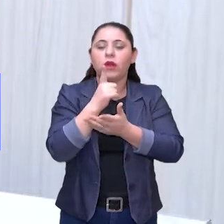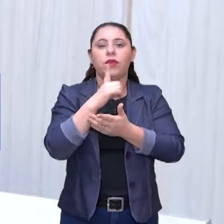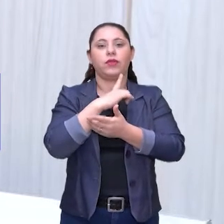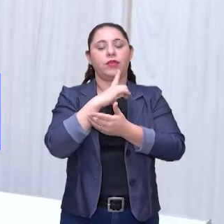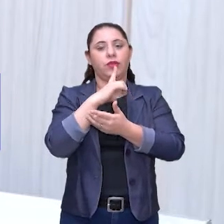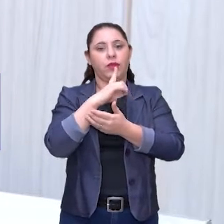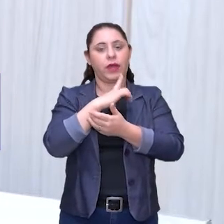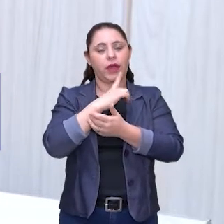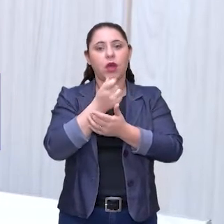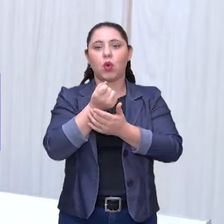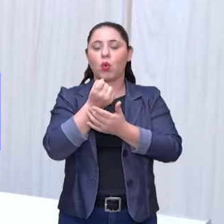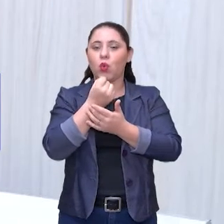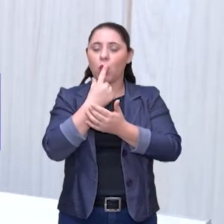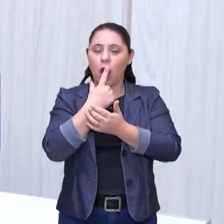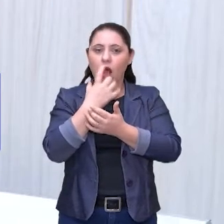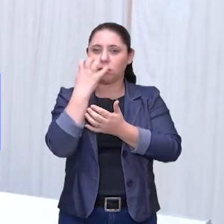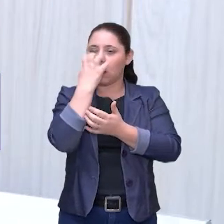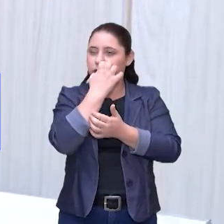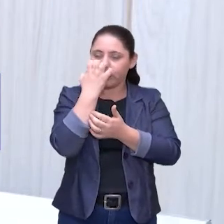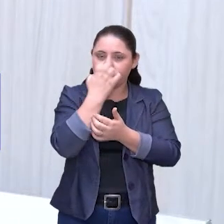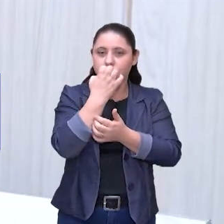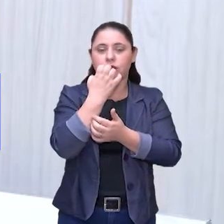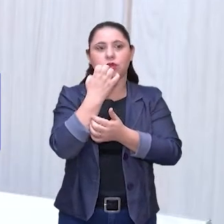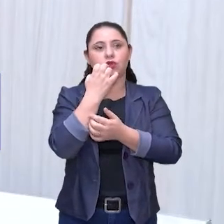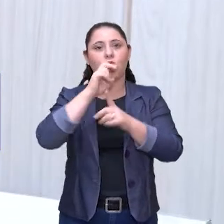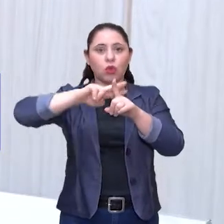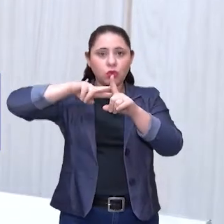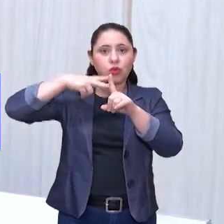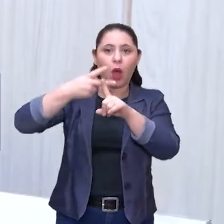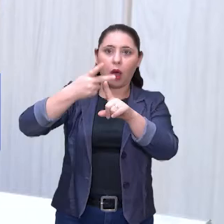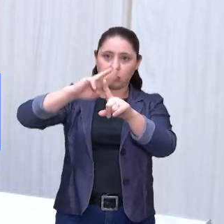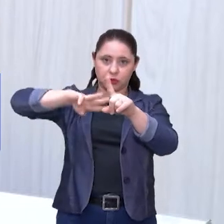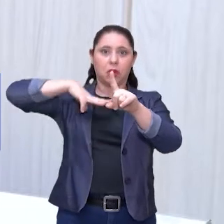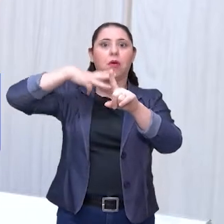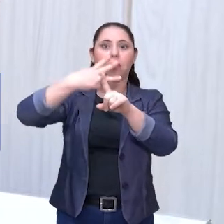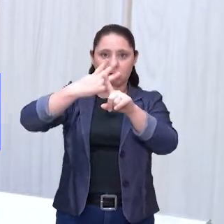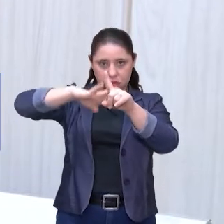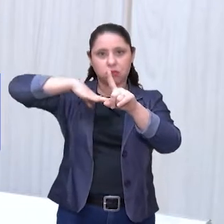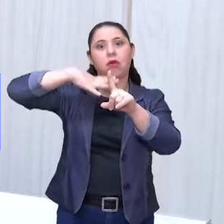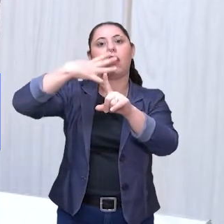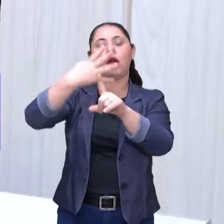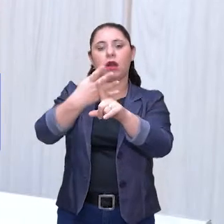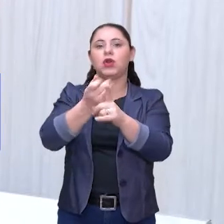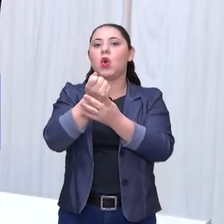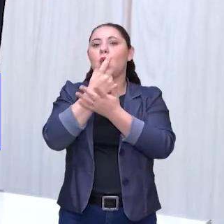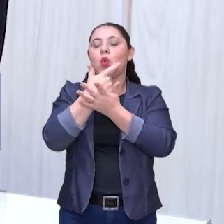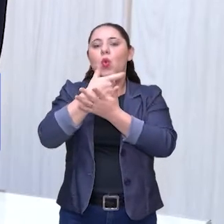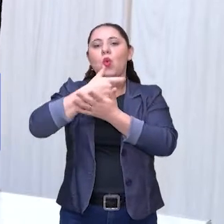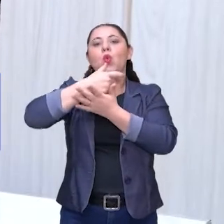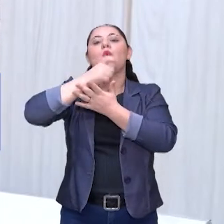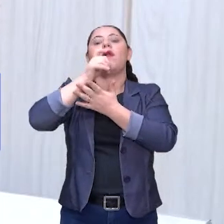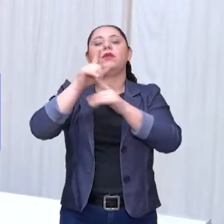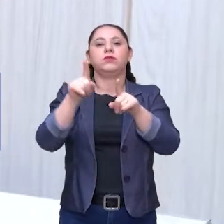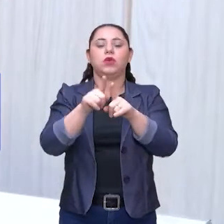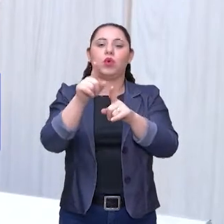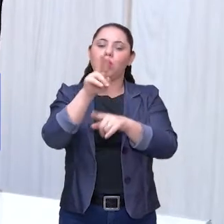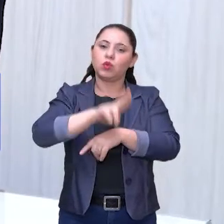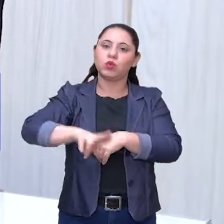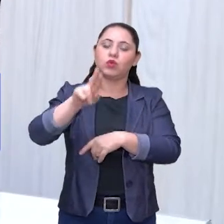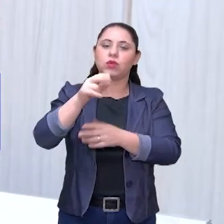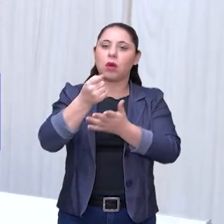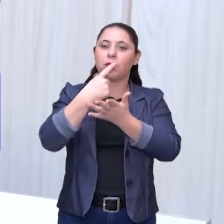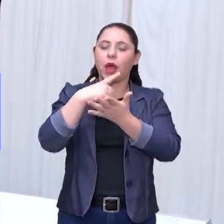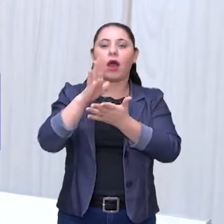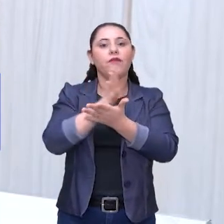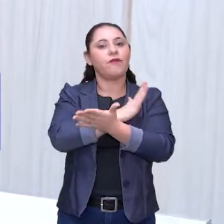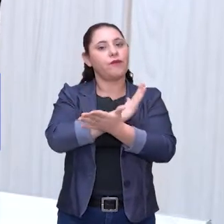tomaram, a gente passa antihistamínico, antialérgico, dobra, triplica, quadriplica essa dose. A